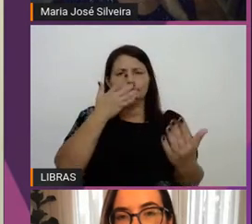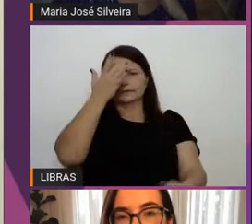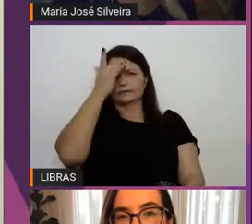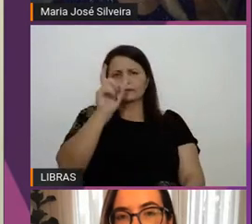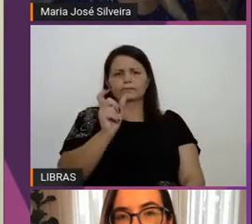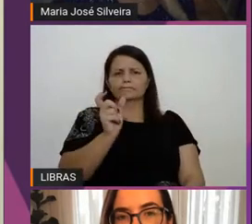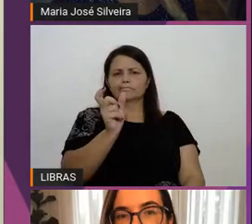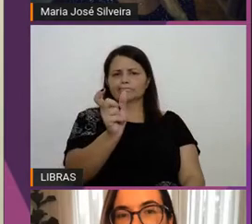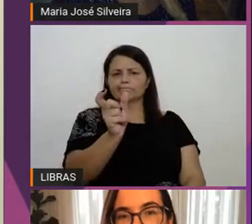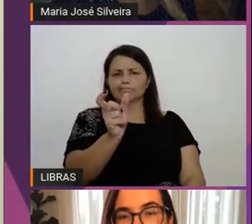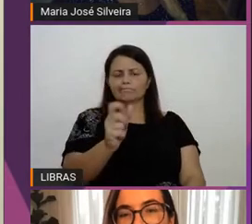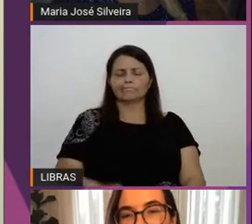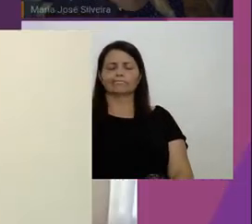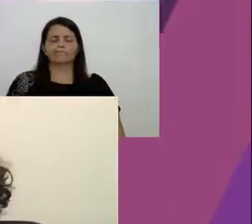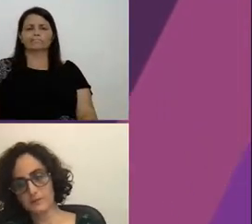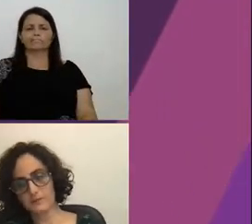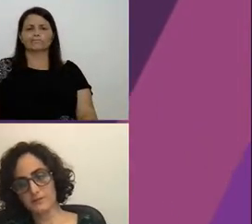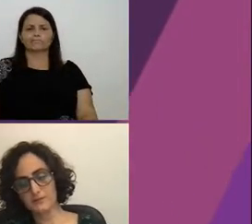palavras